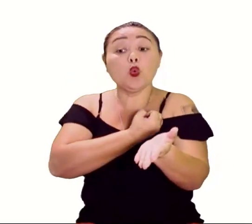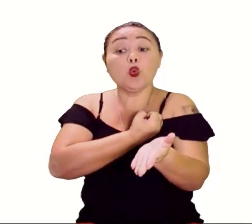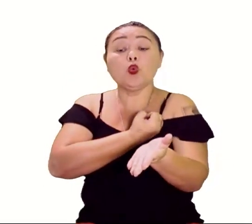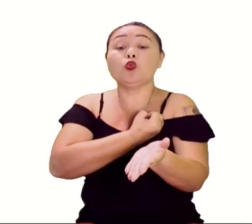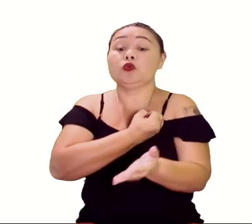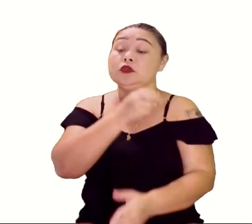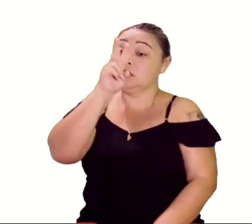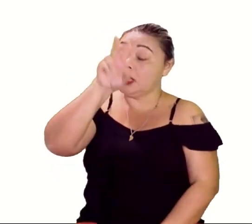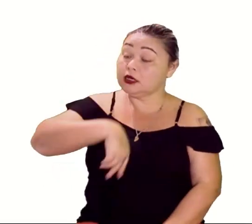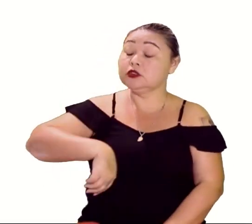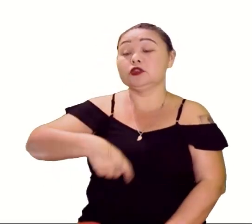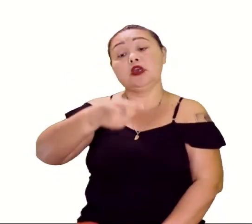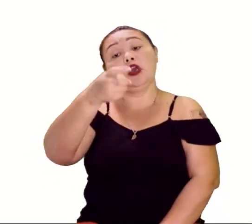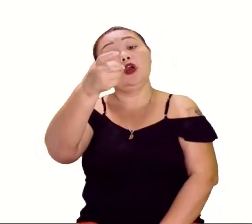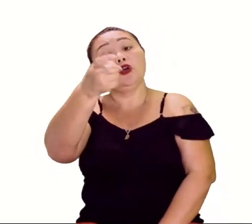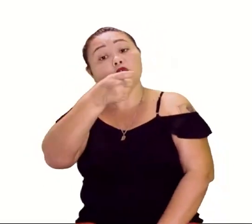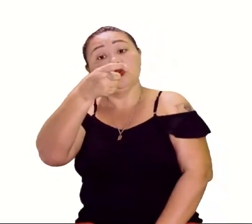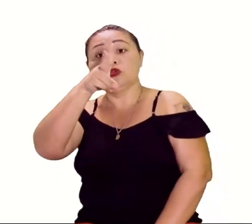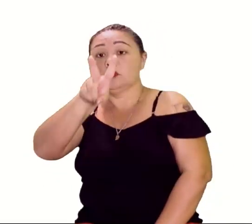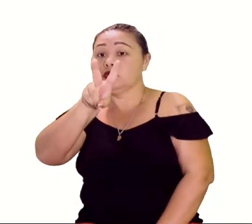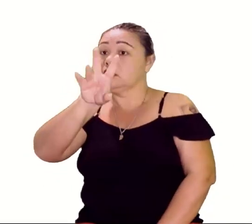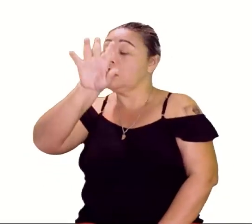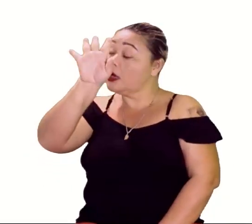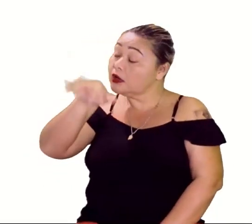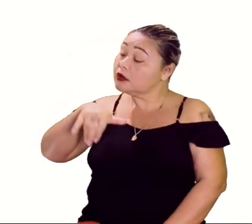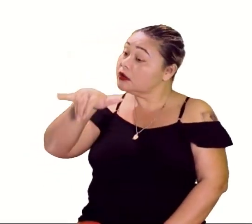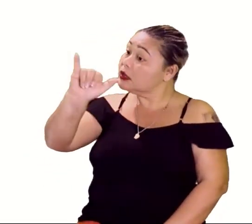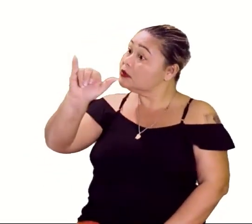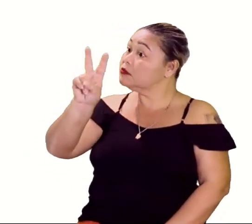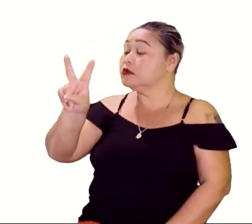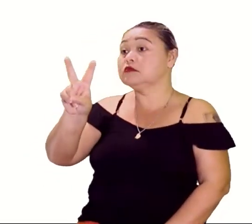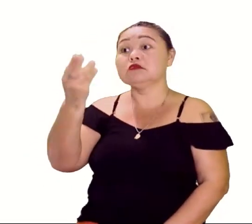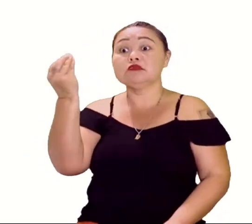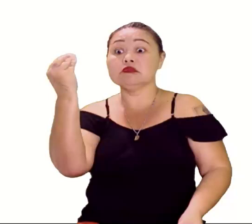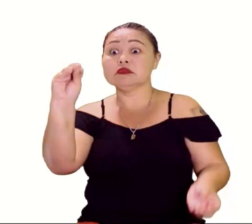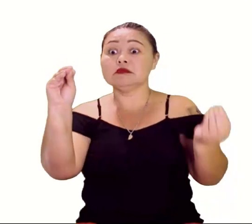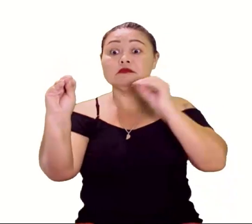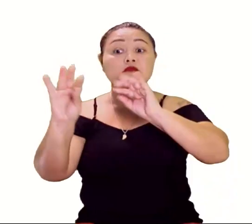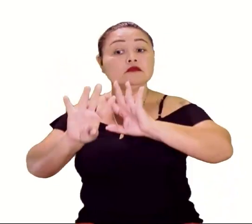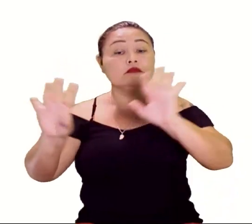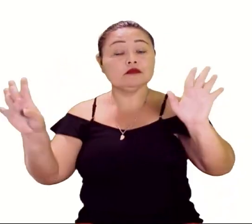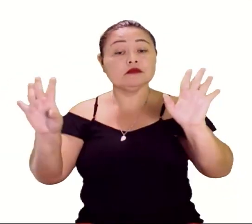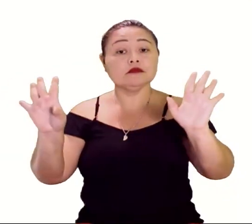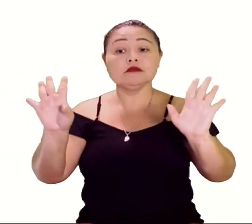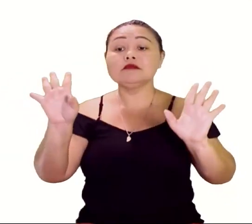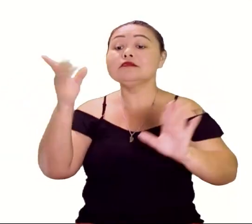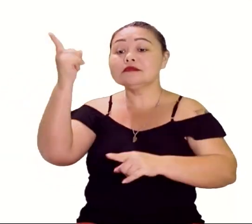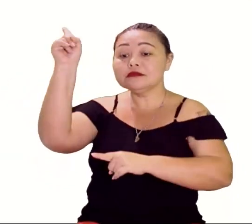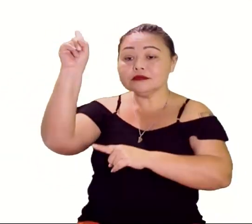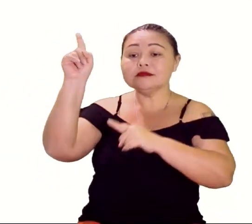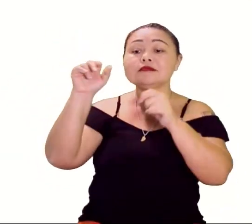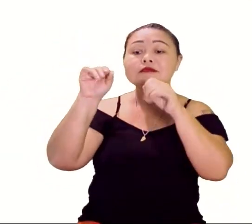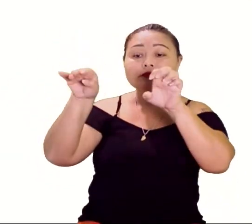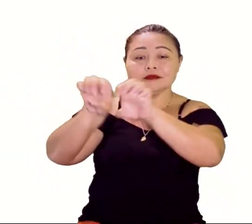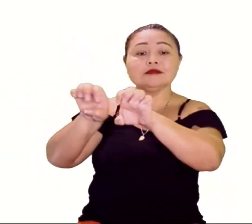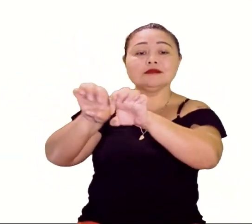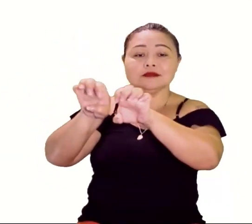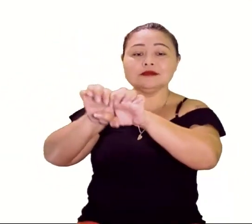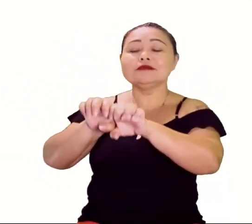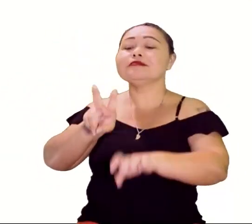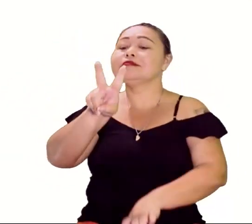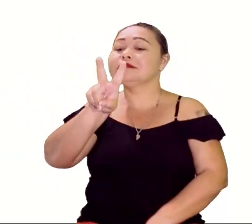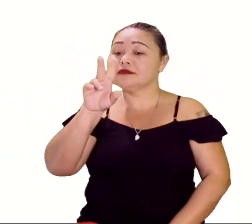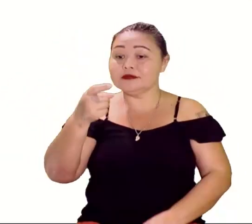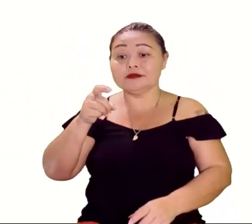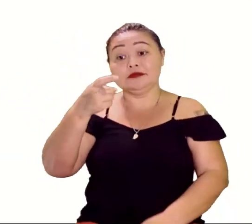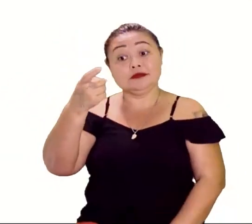o nosso x vértice e o nosso y vértice. Beleza, então vamos na equação, né? O x vértice é o mais fácil, né? X vértice